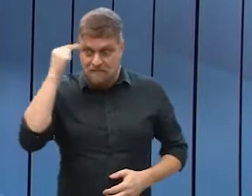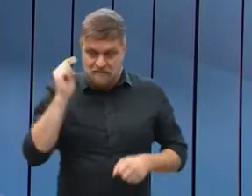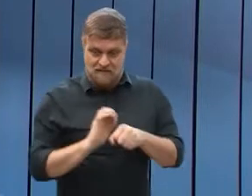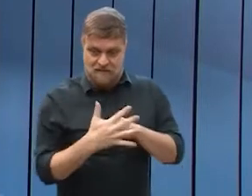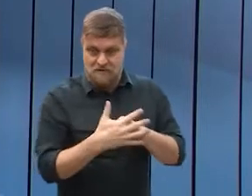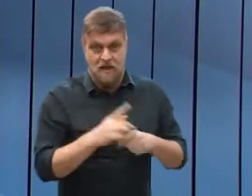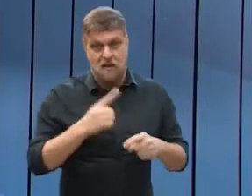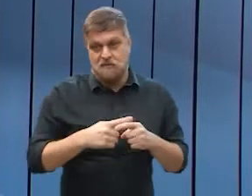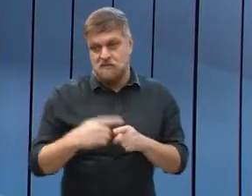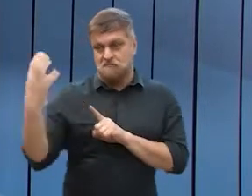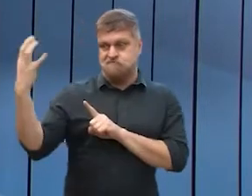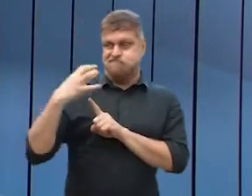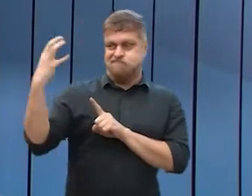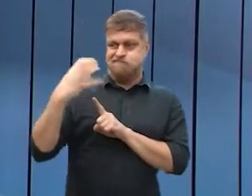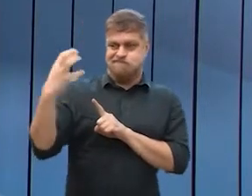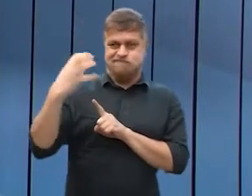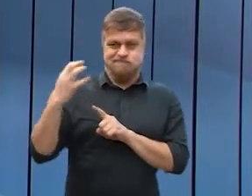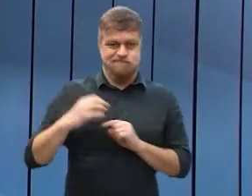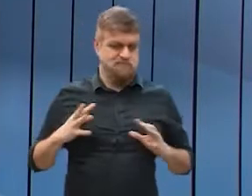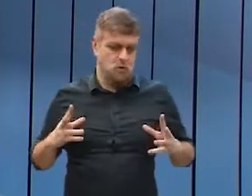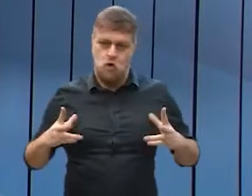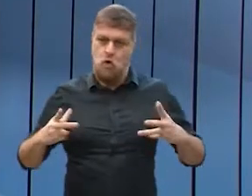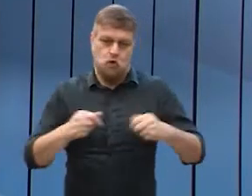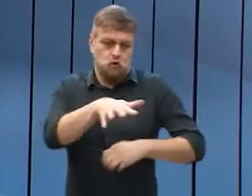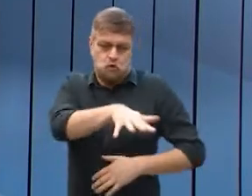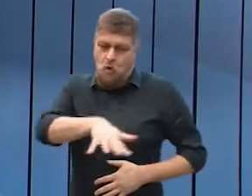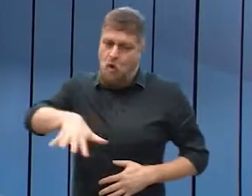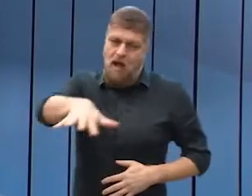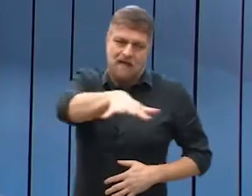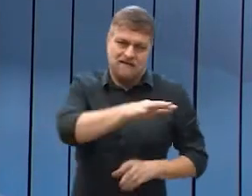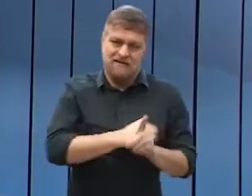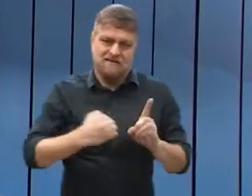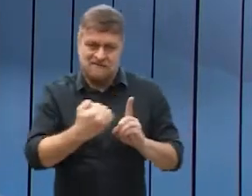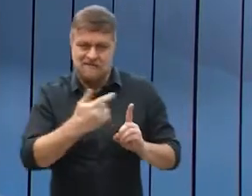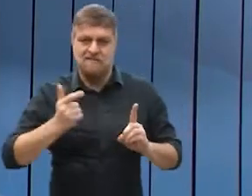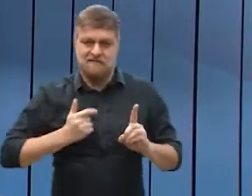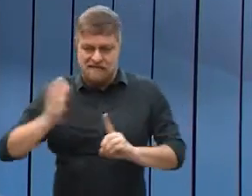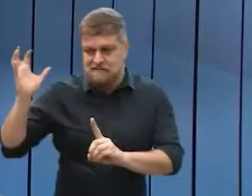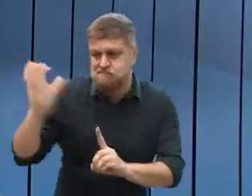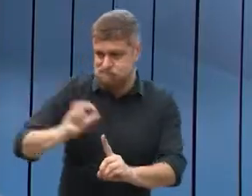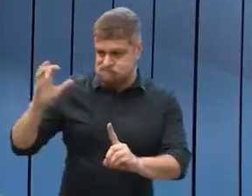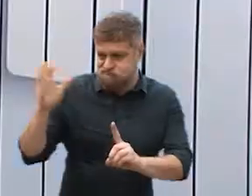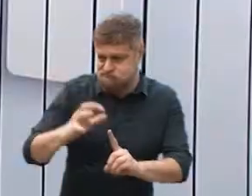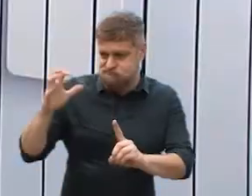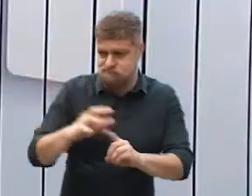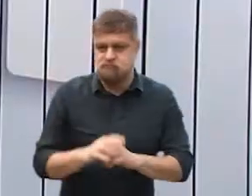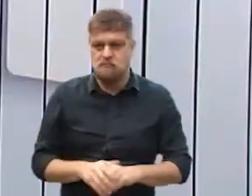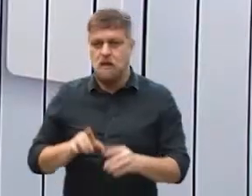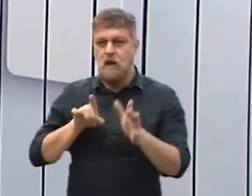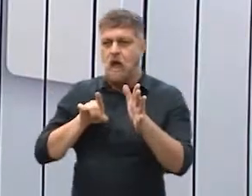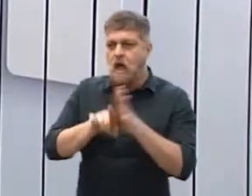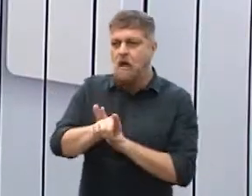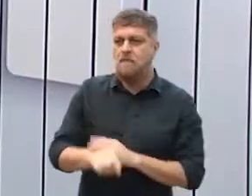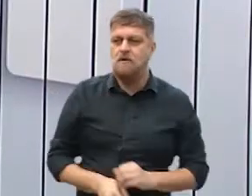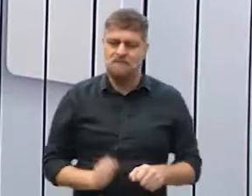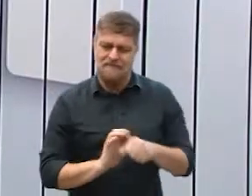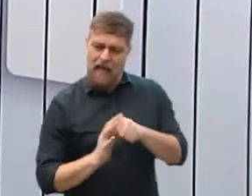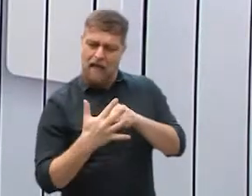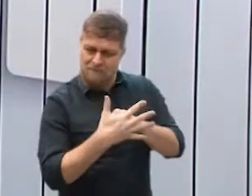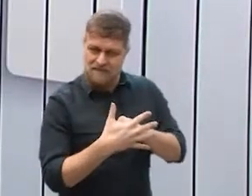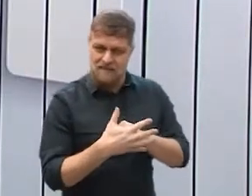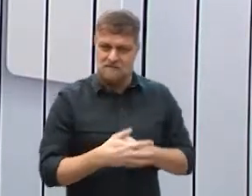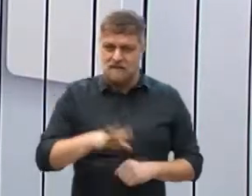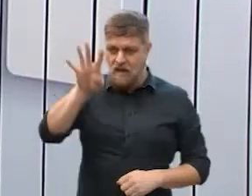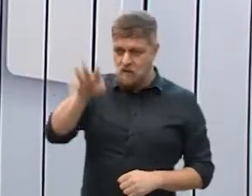acaba influenciando diretamente em praticamente todos os setores da sociedade. Qual o impacto da pandemia no cronograma